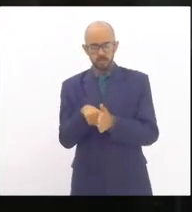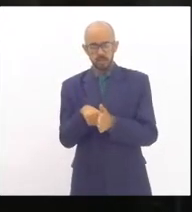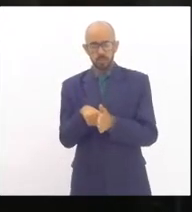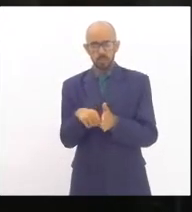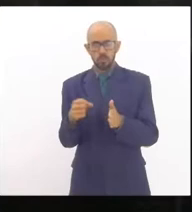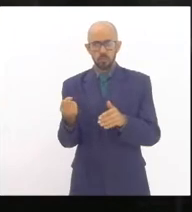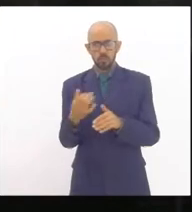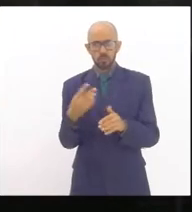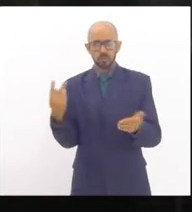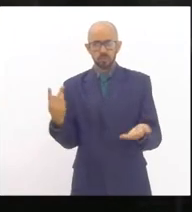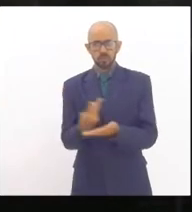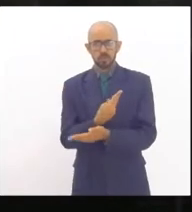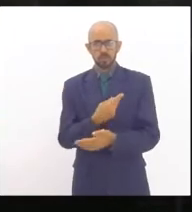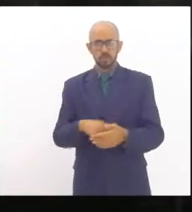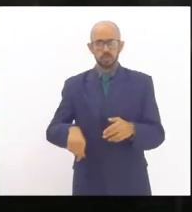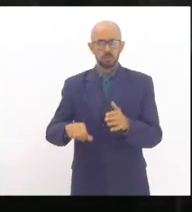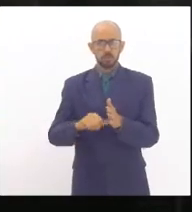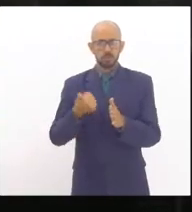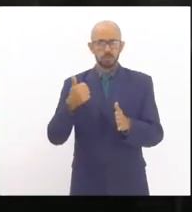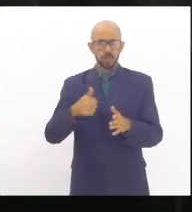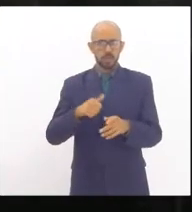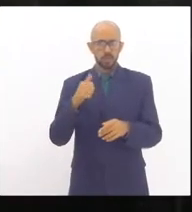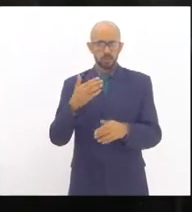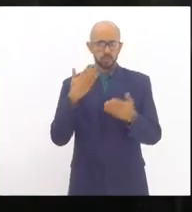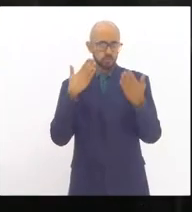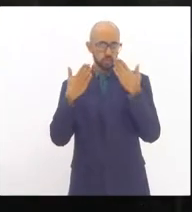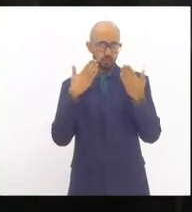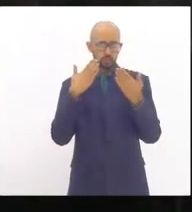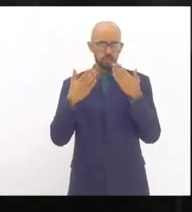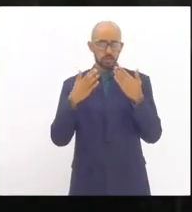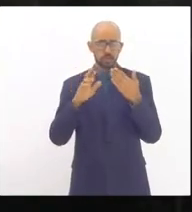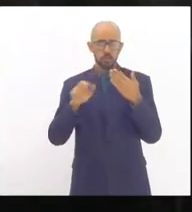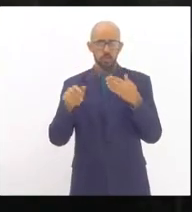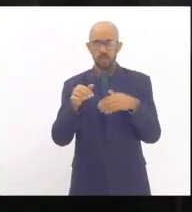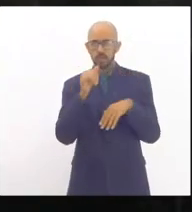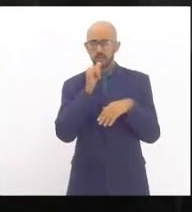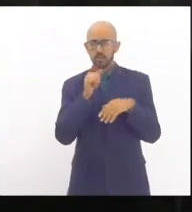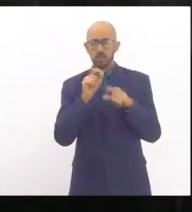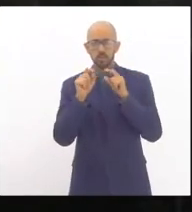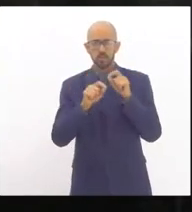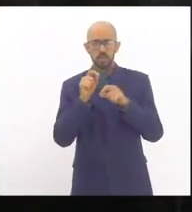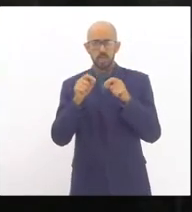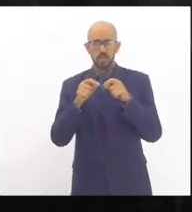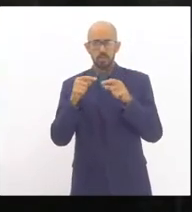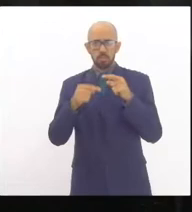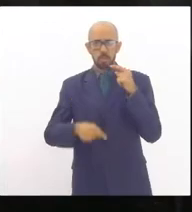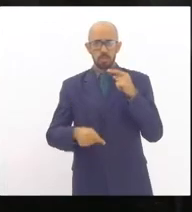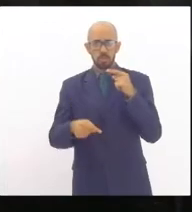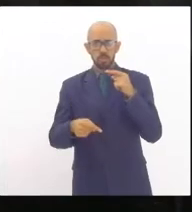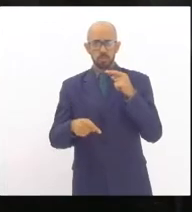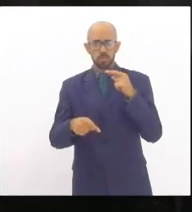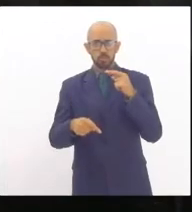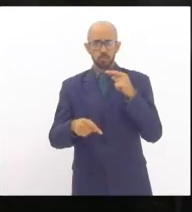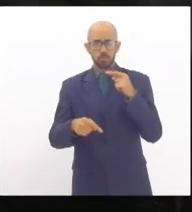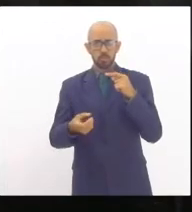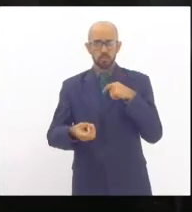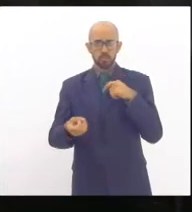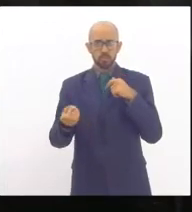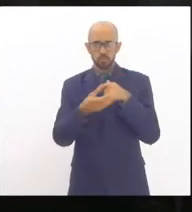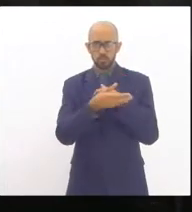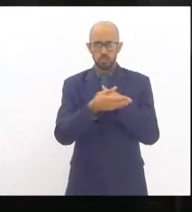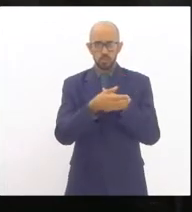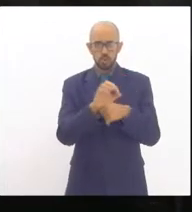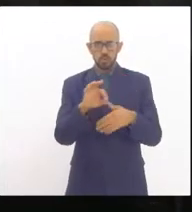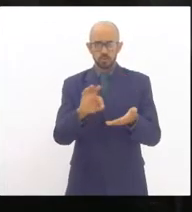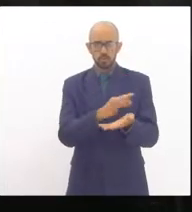indicativo né não foi à toa que fez não só a proibição da de novas